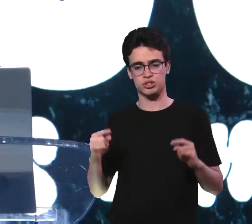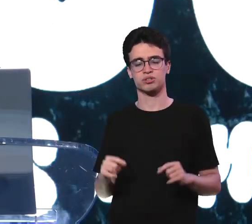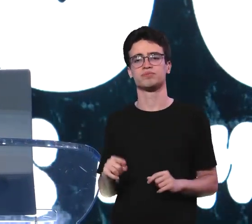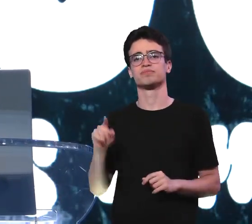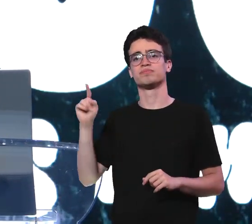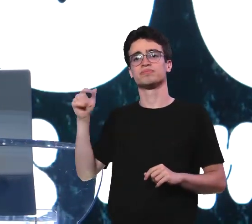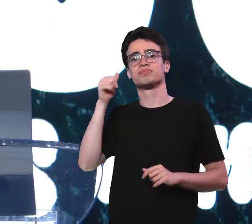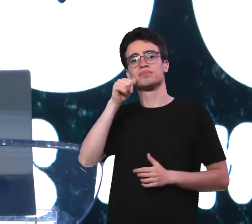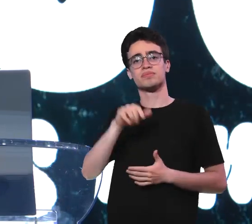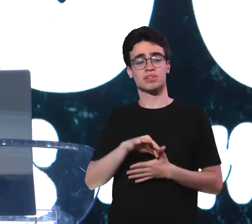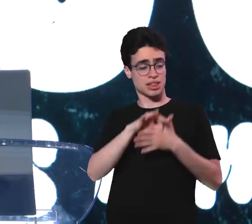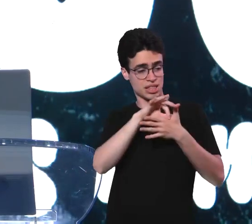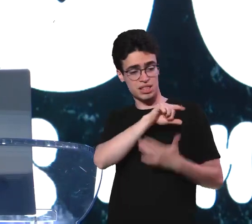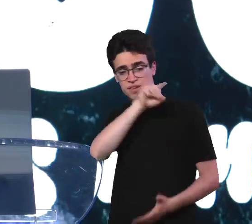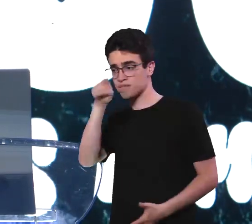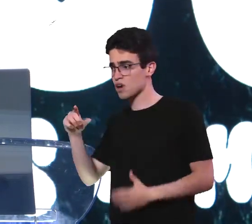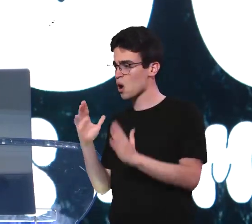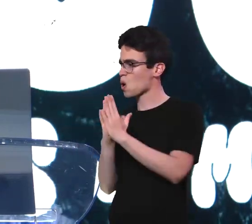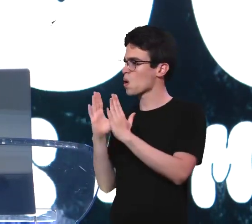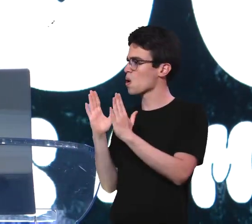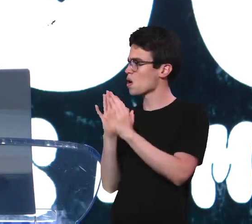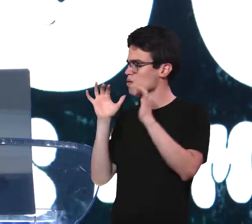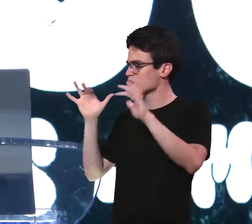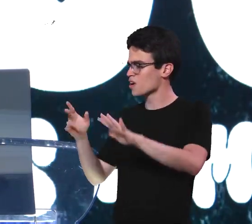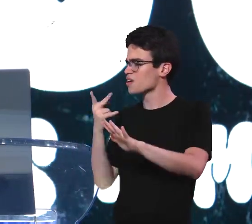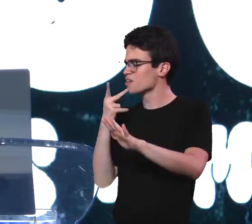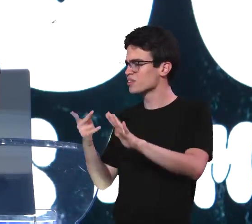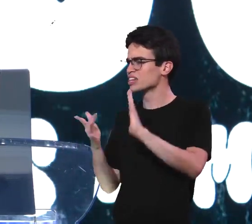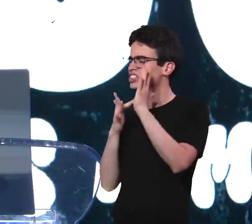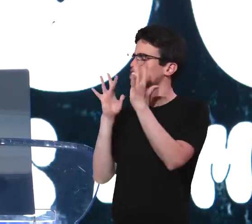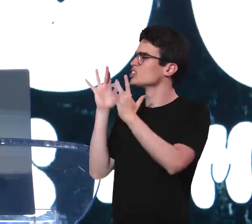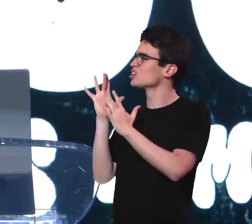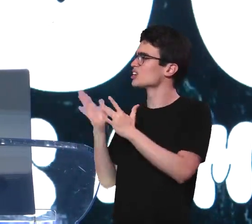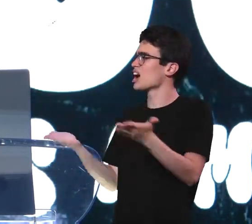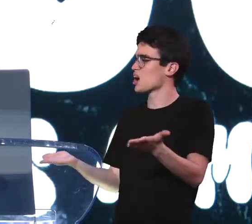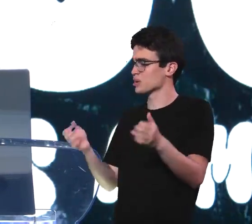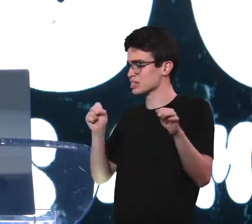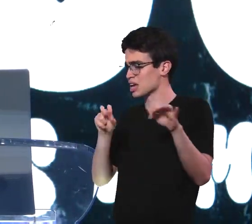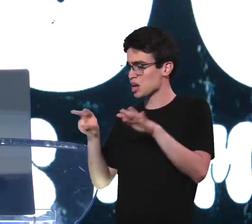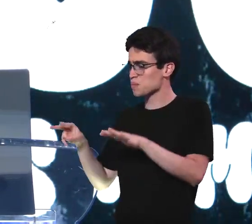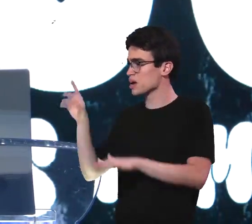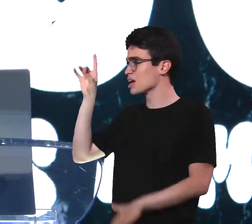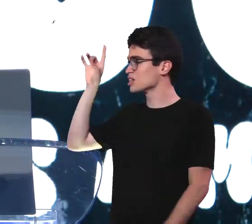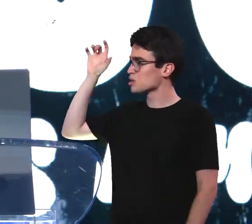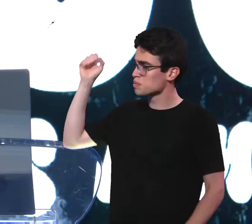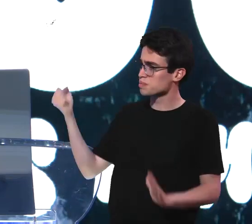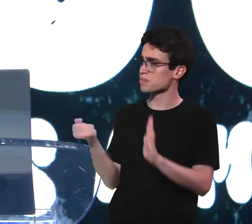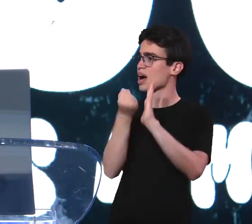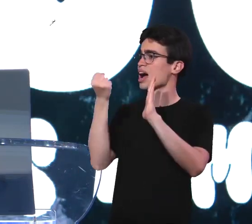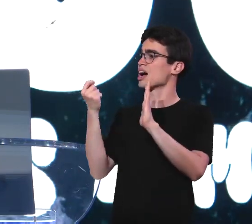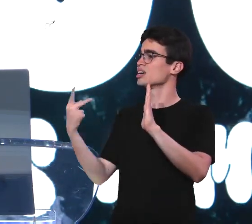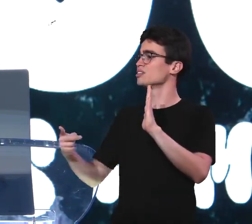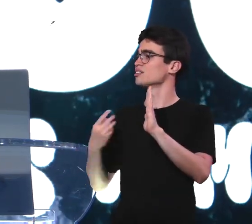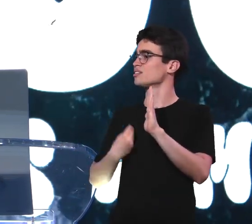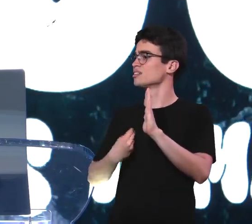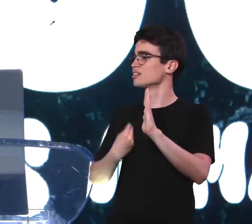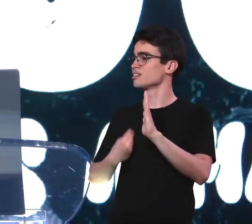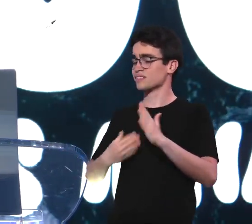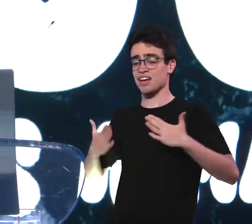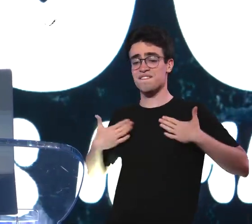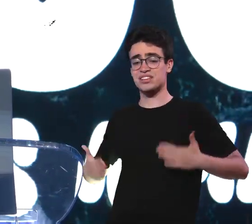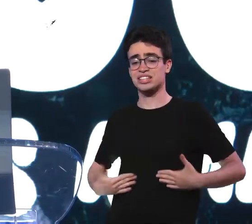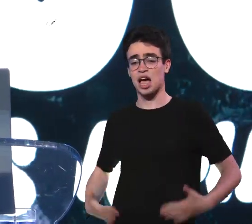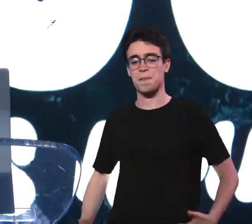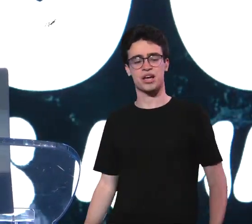uma líder nossa foi orar por ela, e orou assim, Senhor, que nessa semana o Senhor marque a Paula